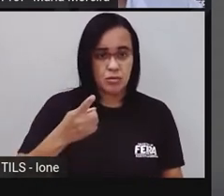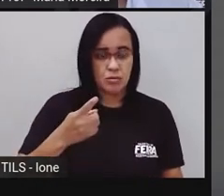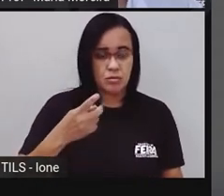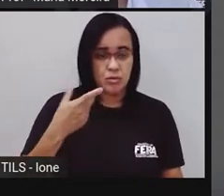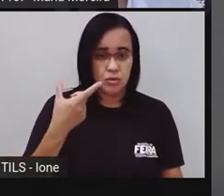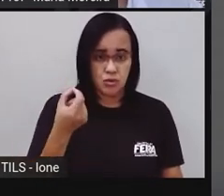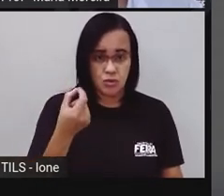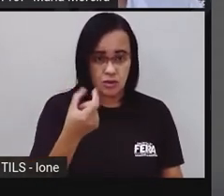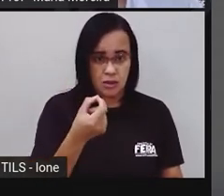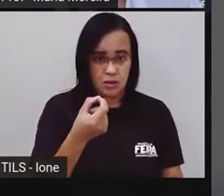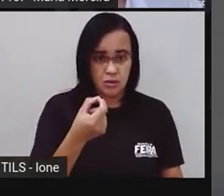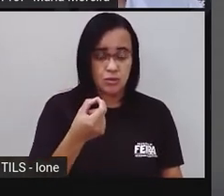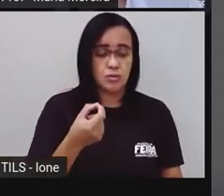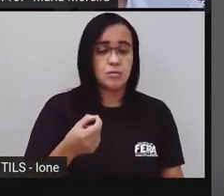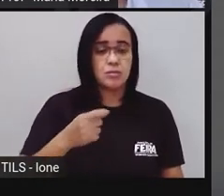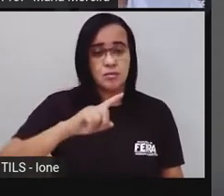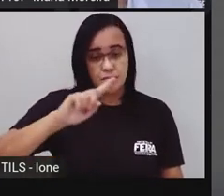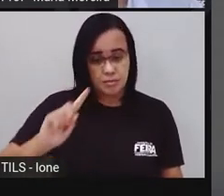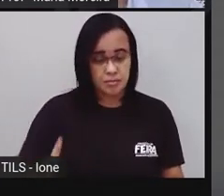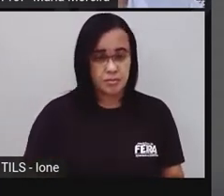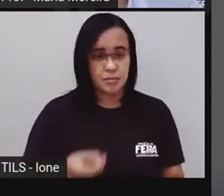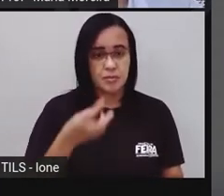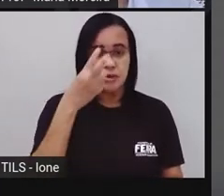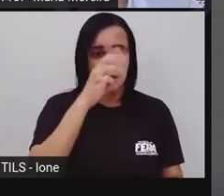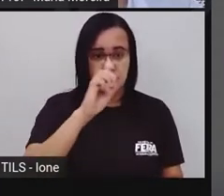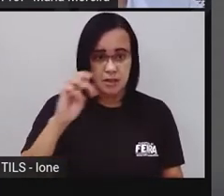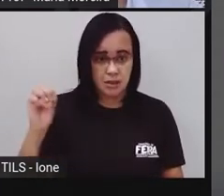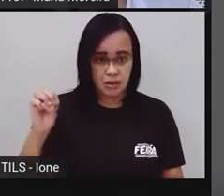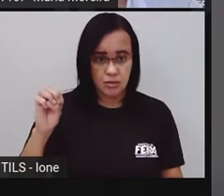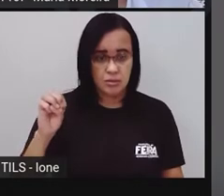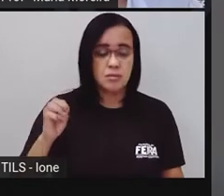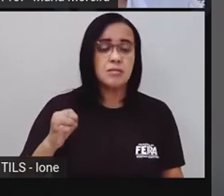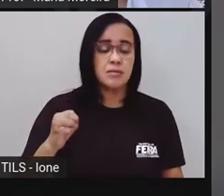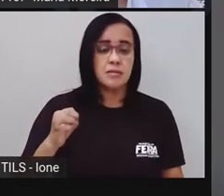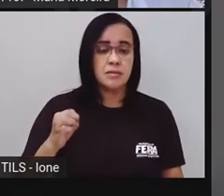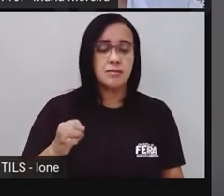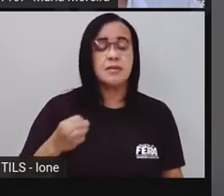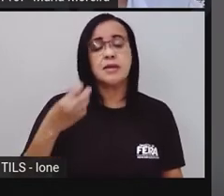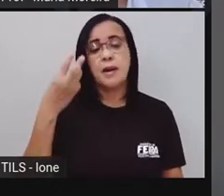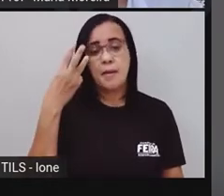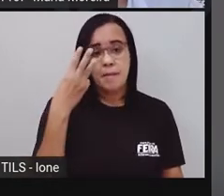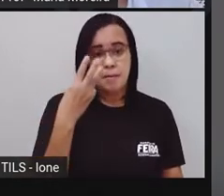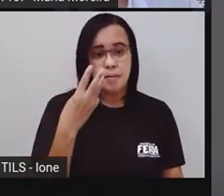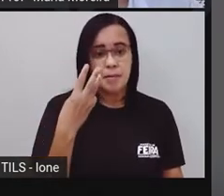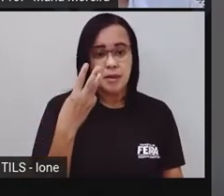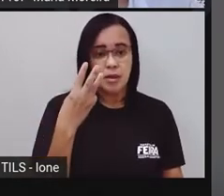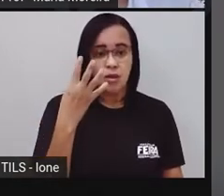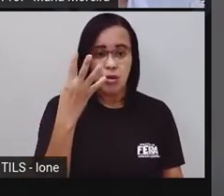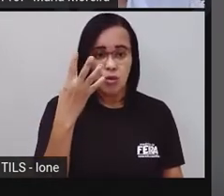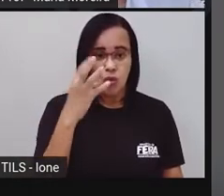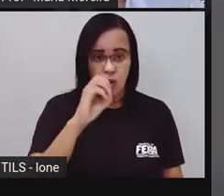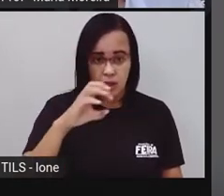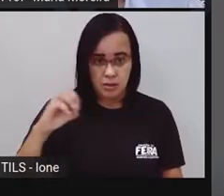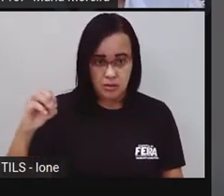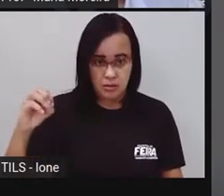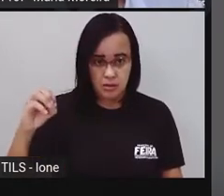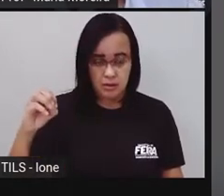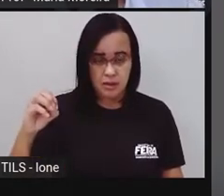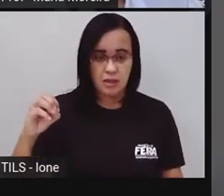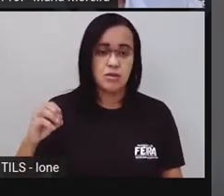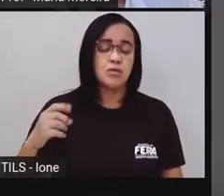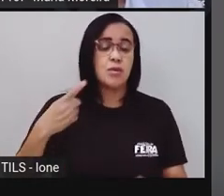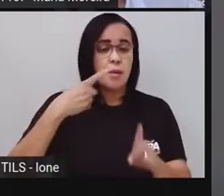mil duzentos mais 100300 mais 100 mil e